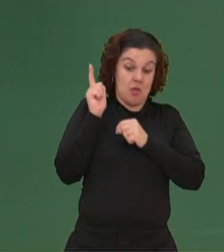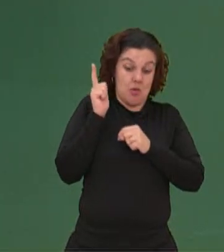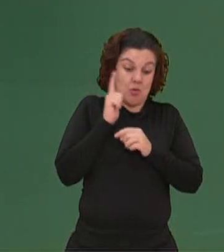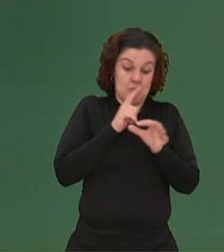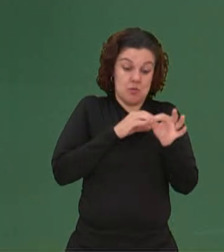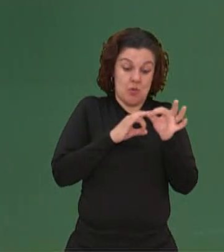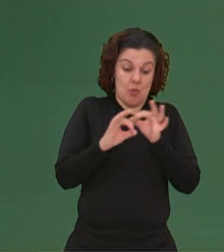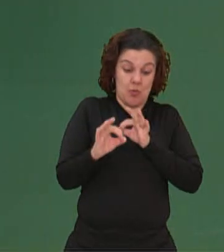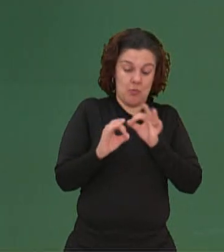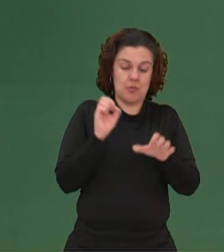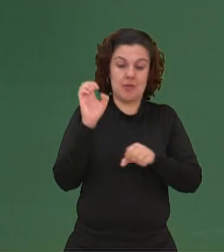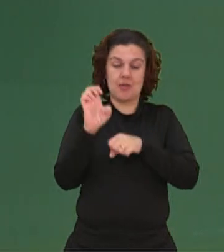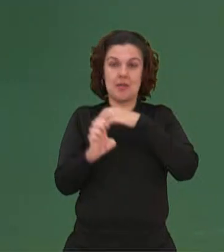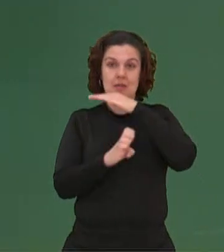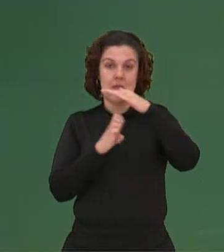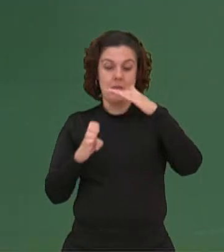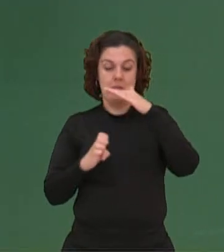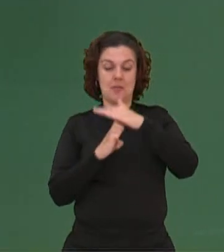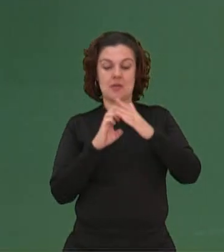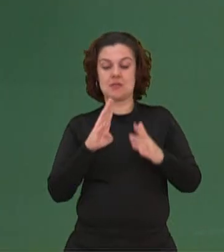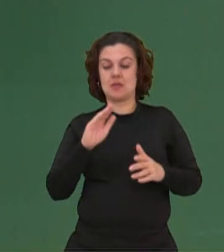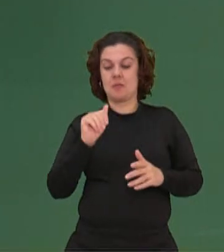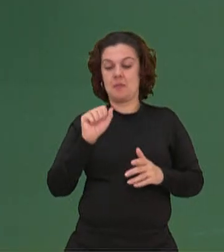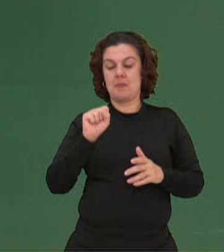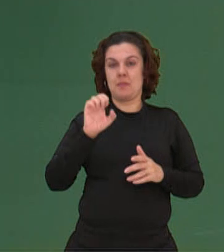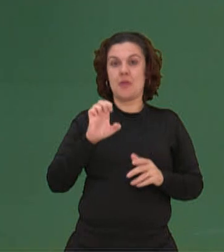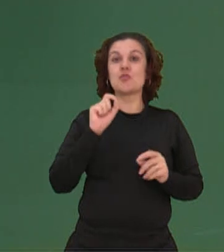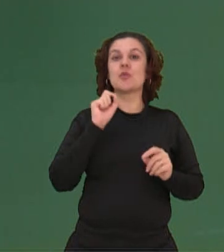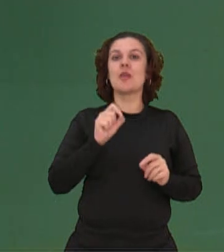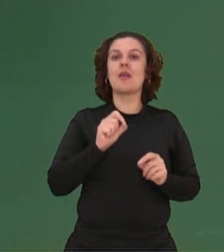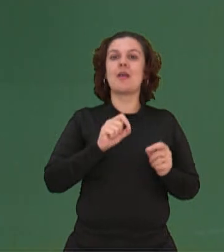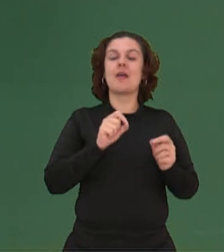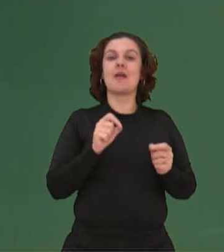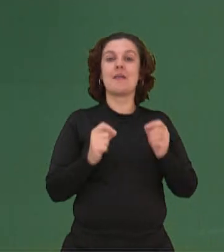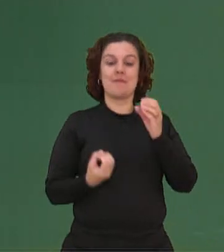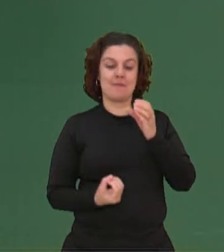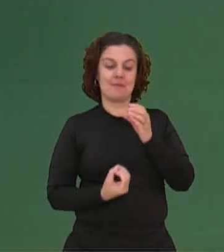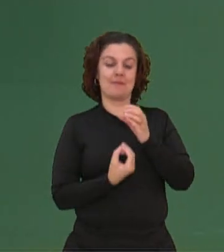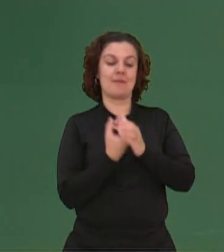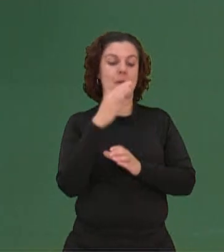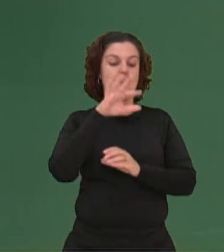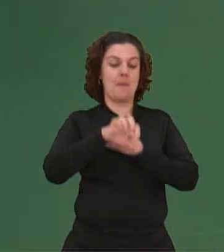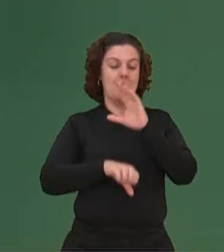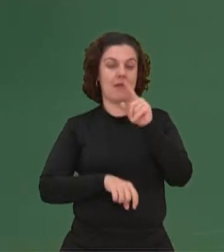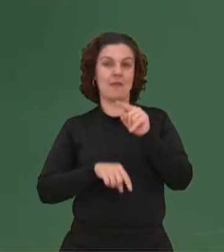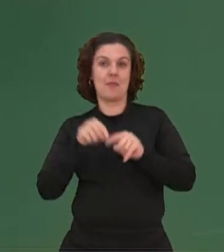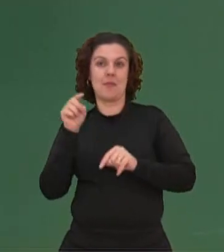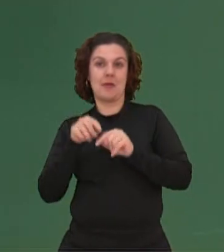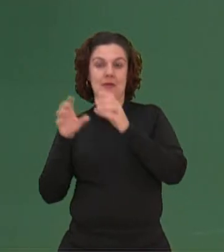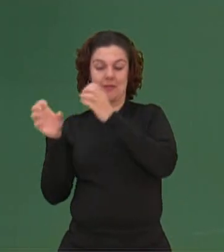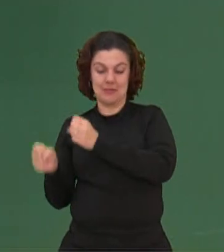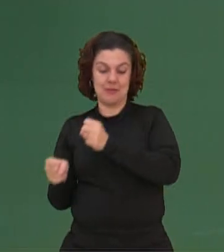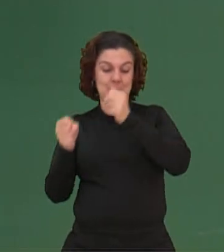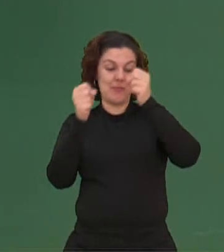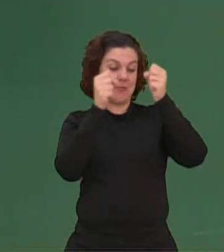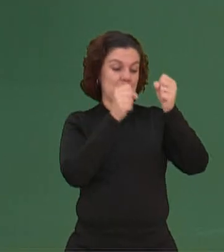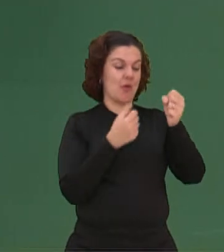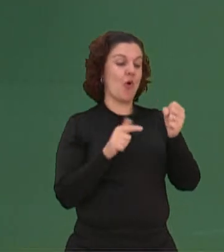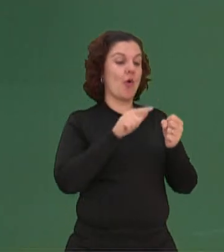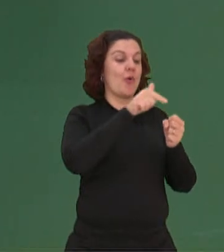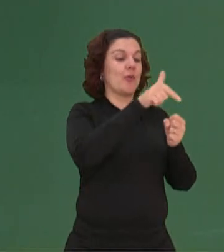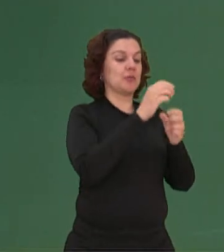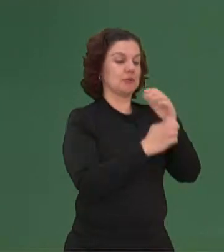infraestrutura e criou empresas de base, indústrias que criavam produtos que iam ser usados